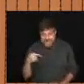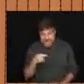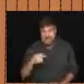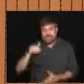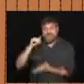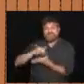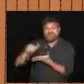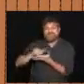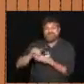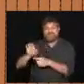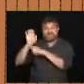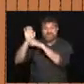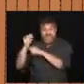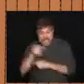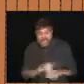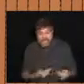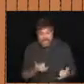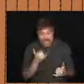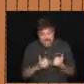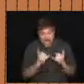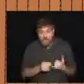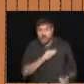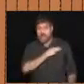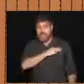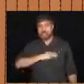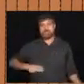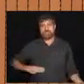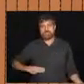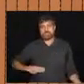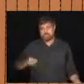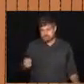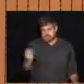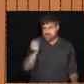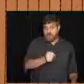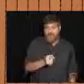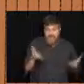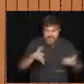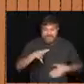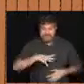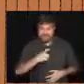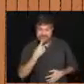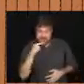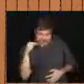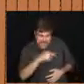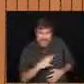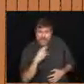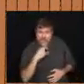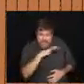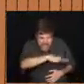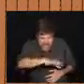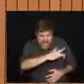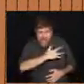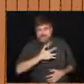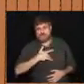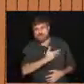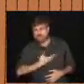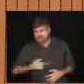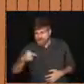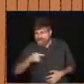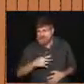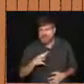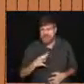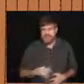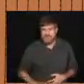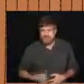com estatura de ministro como nosso secretário de Saúde, que conhece a rede pública de saúde como ninguém, que está comigo